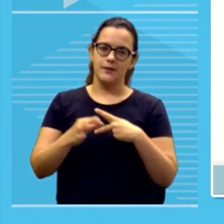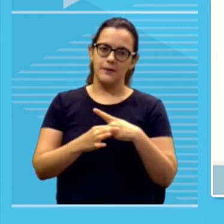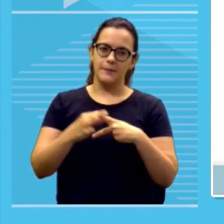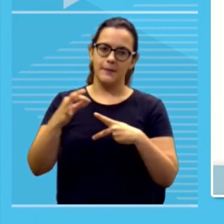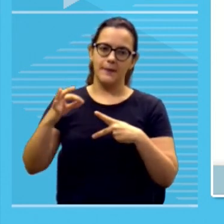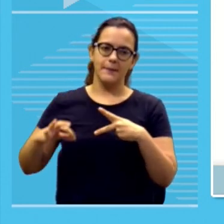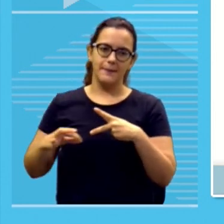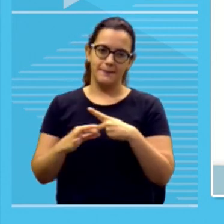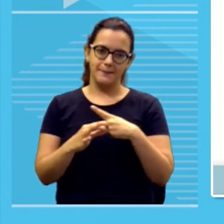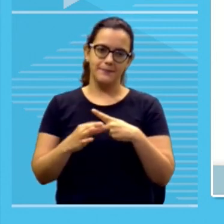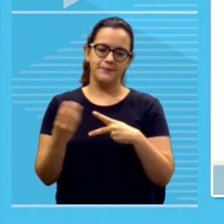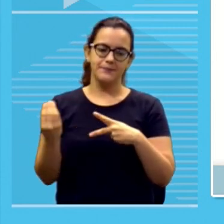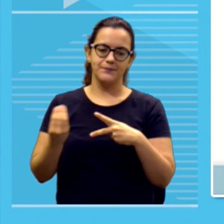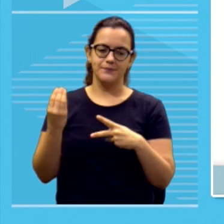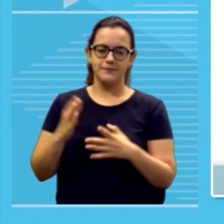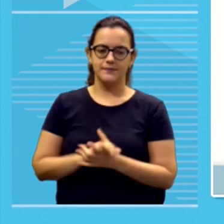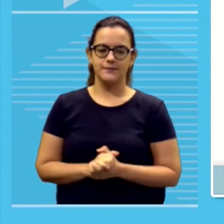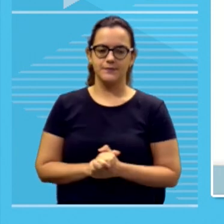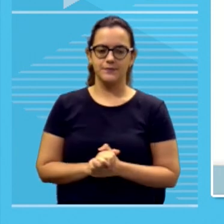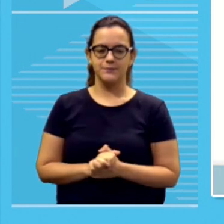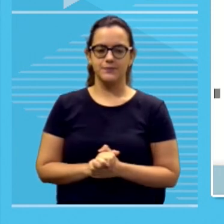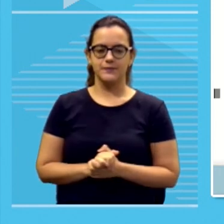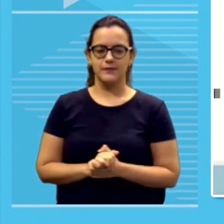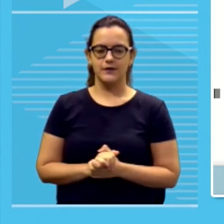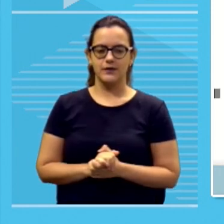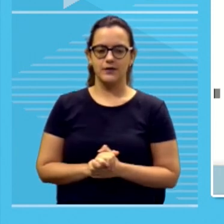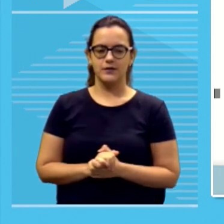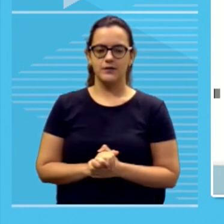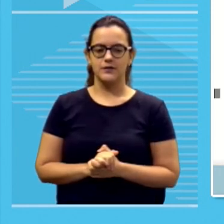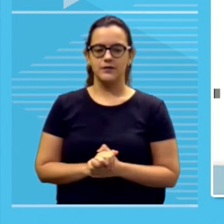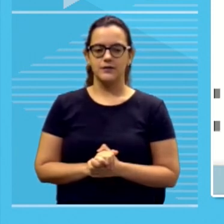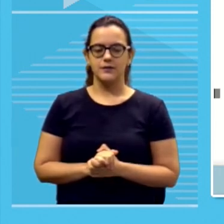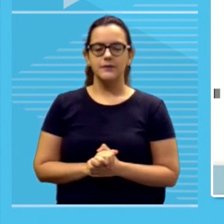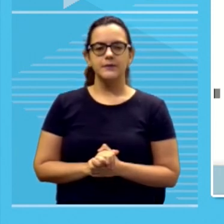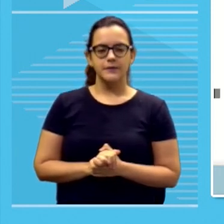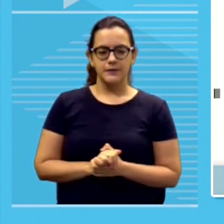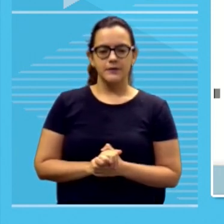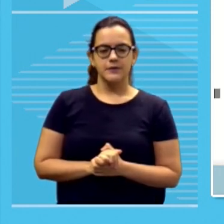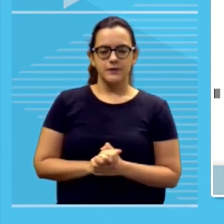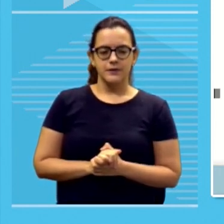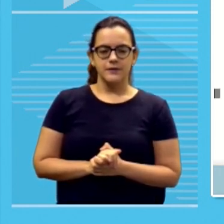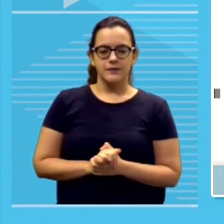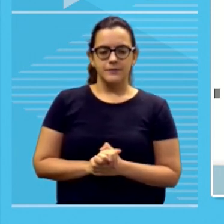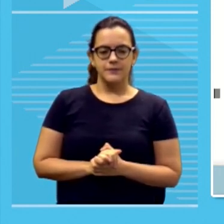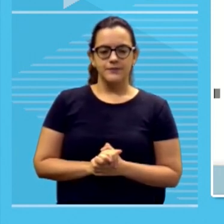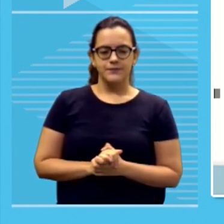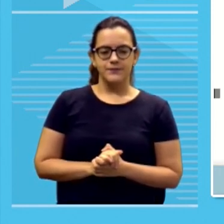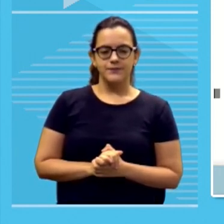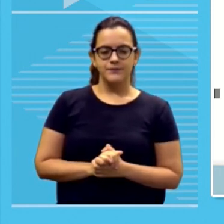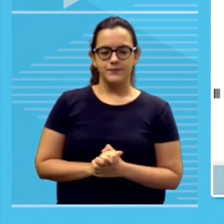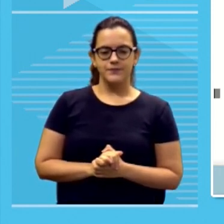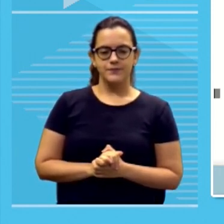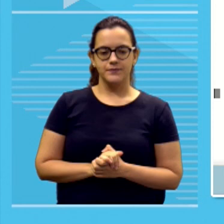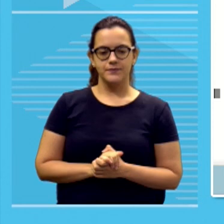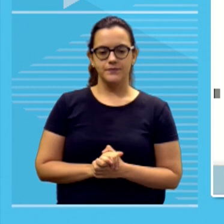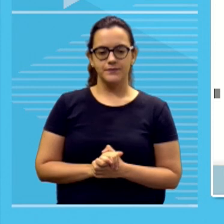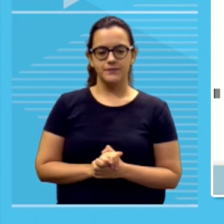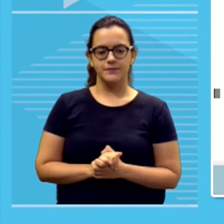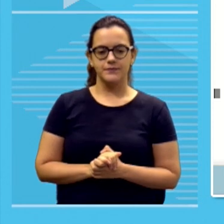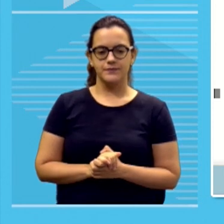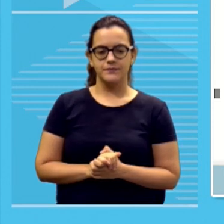raiz de 2 o nosso perímetro aqui só pode somar esses dois que são semelhantes vai dar 10